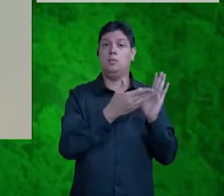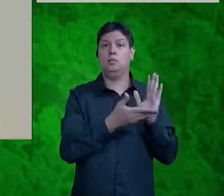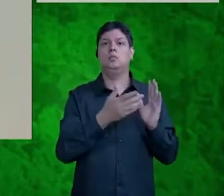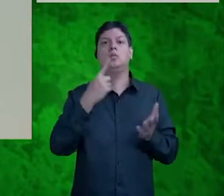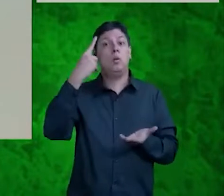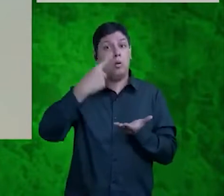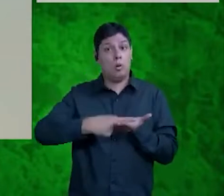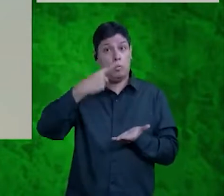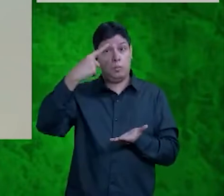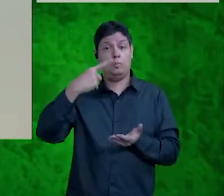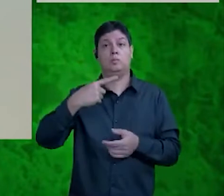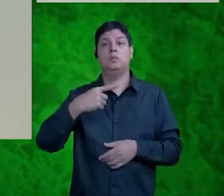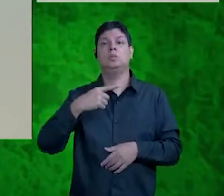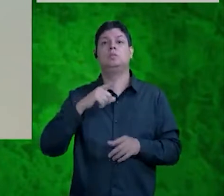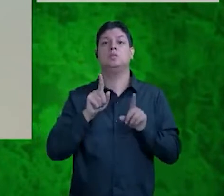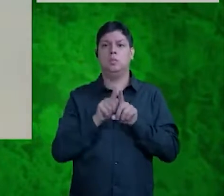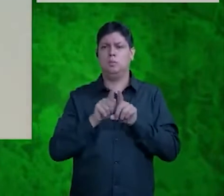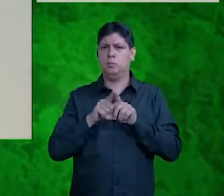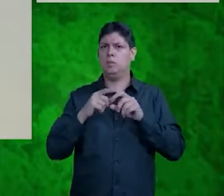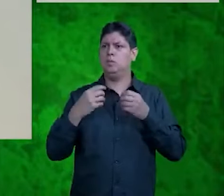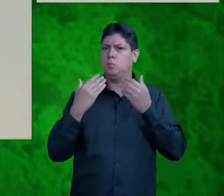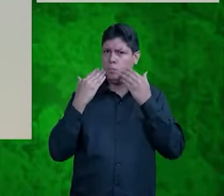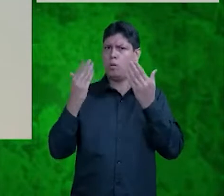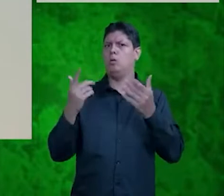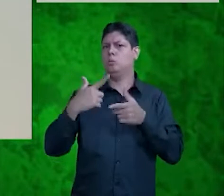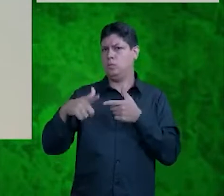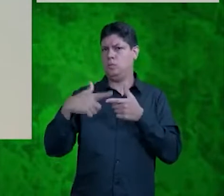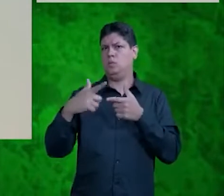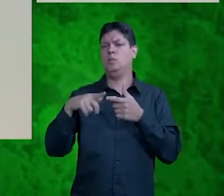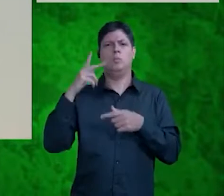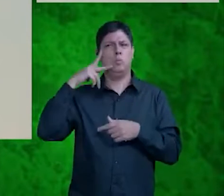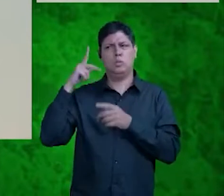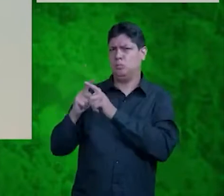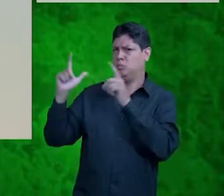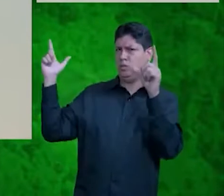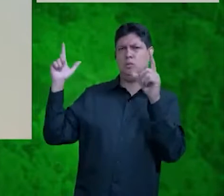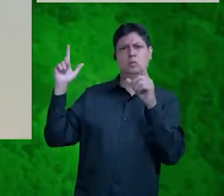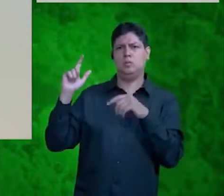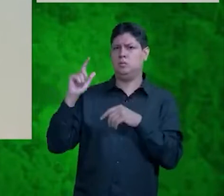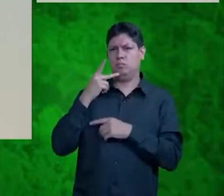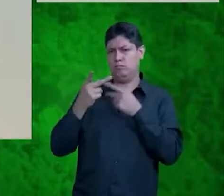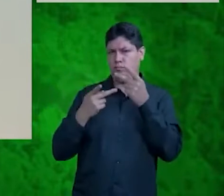ver da boca de políticos. Tem que ter muita coragem mesmo para estar aqui enfrentando